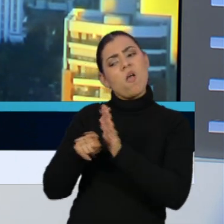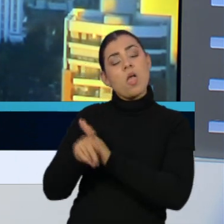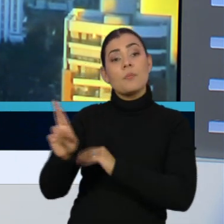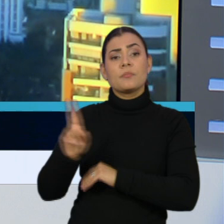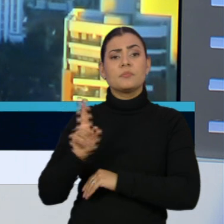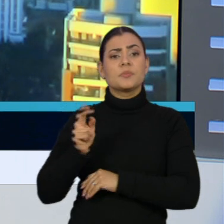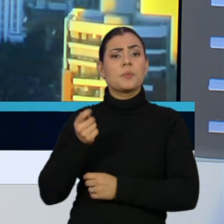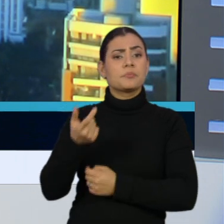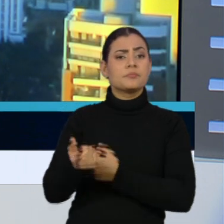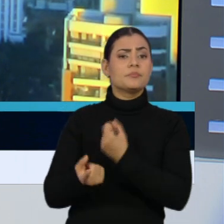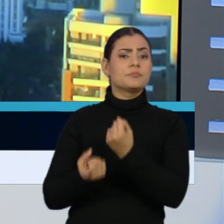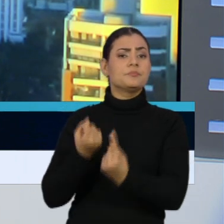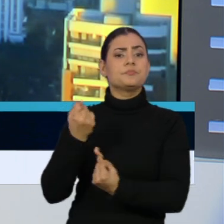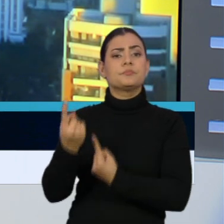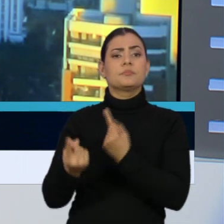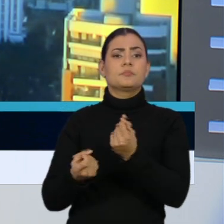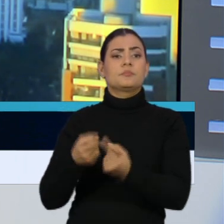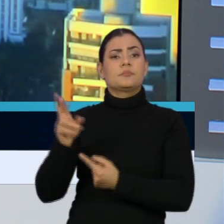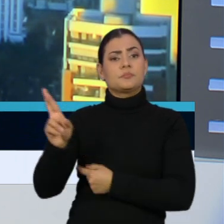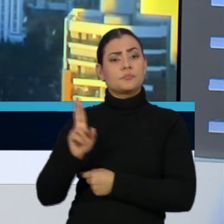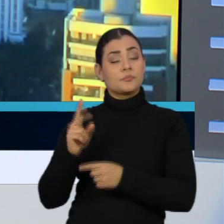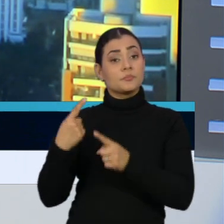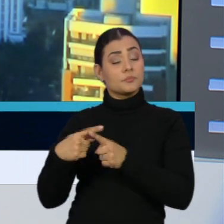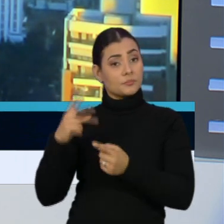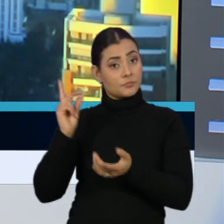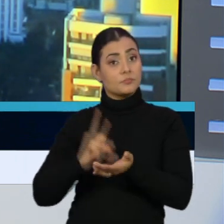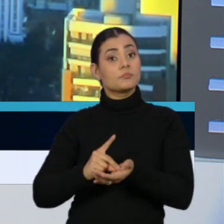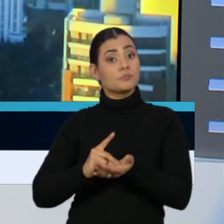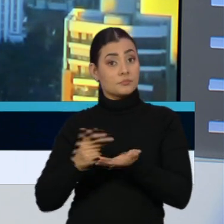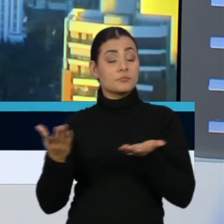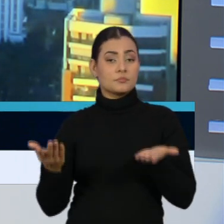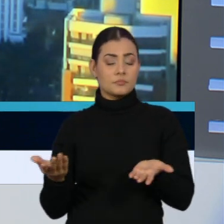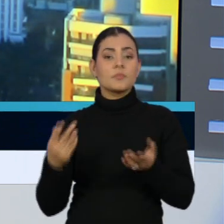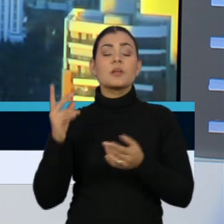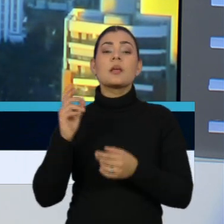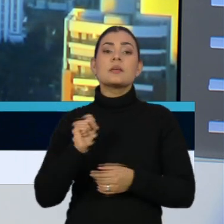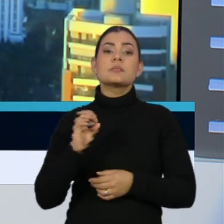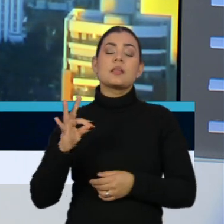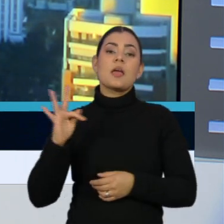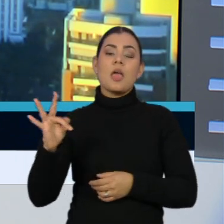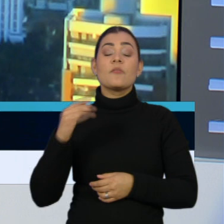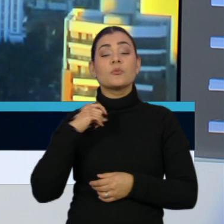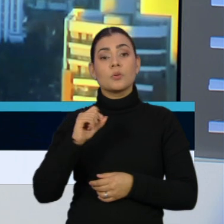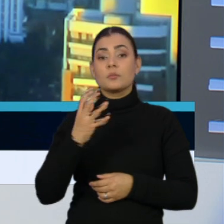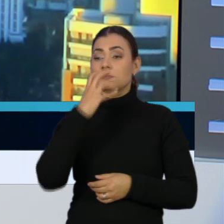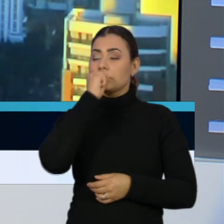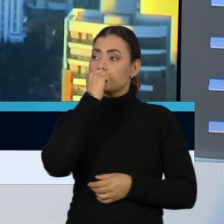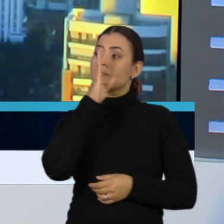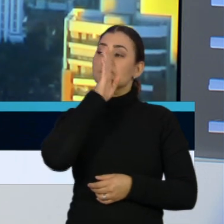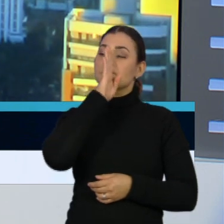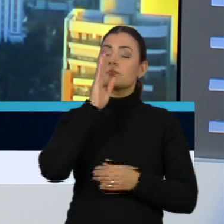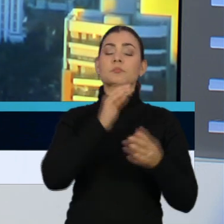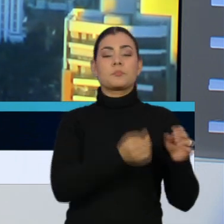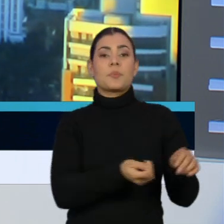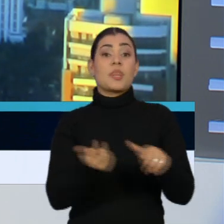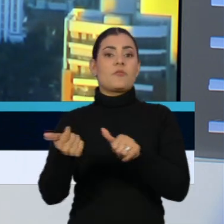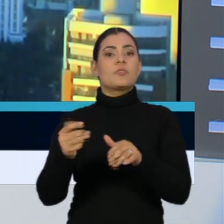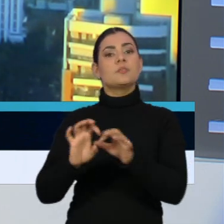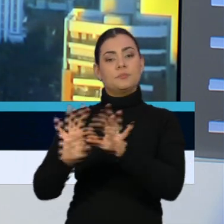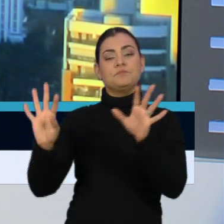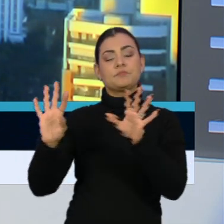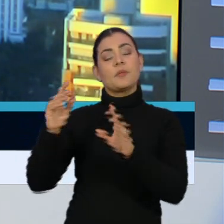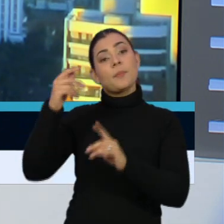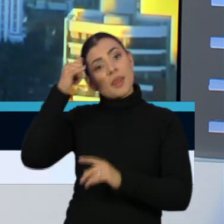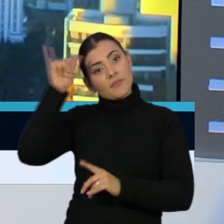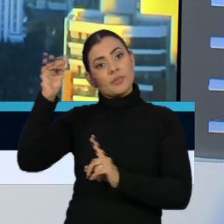respondeu a pouquíssimas perguntas porque fez valer o direito concedido pelo STF de ficar calado para não produzir provas contra